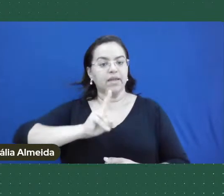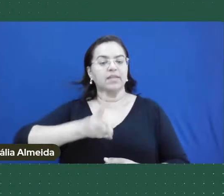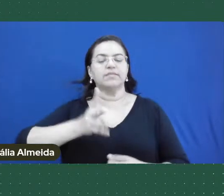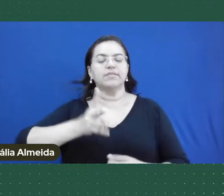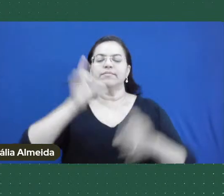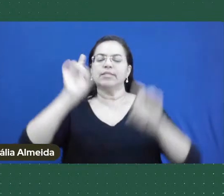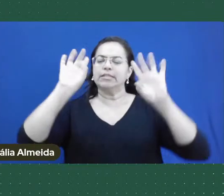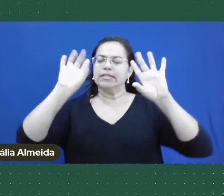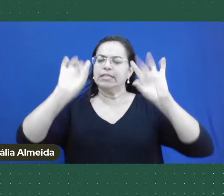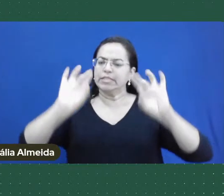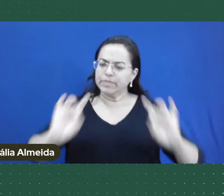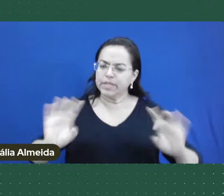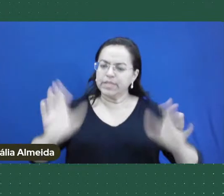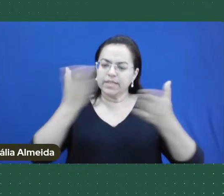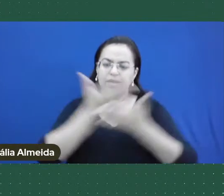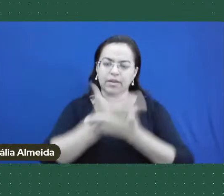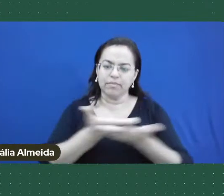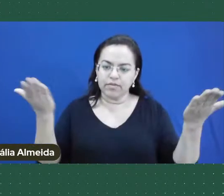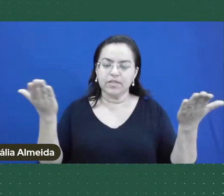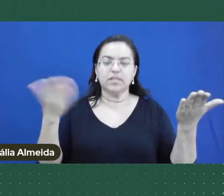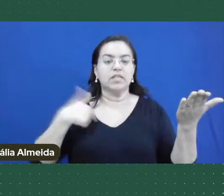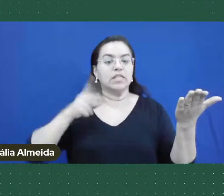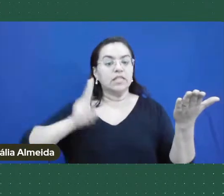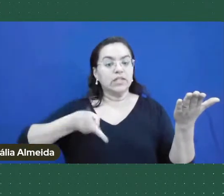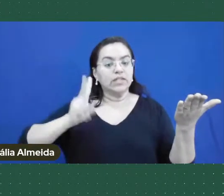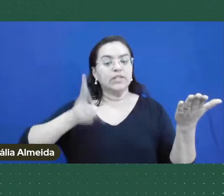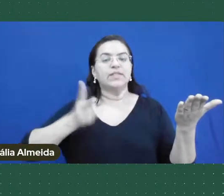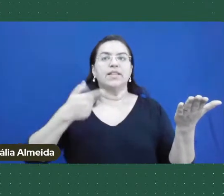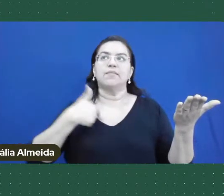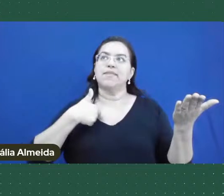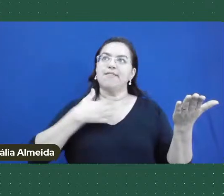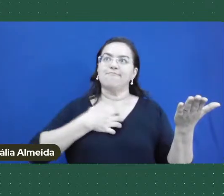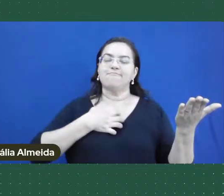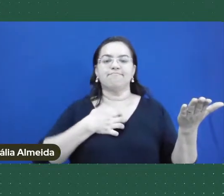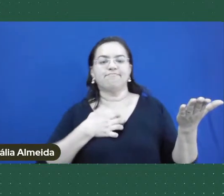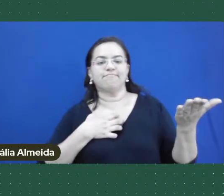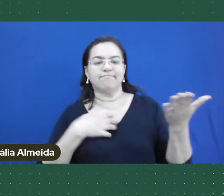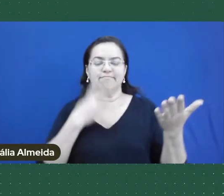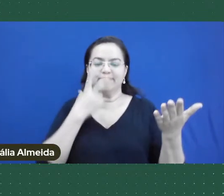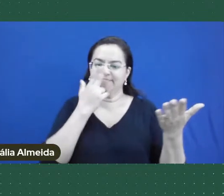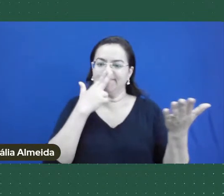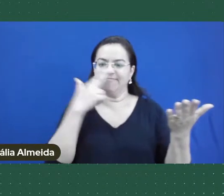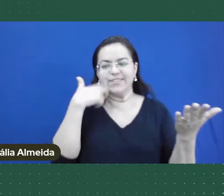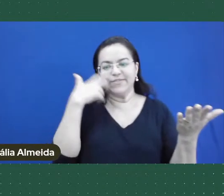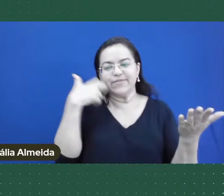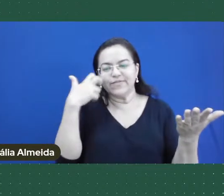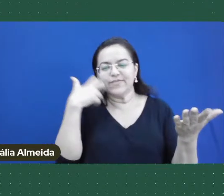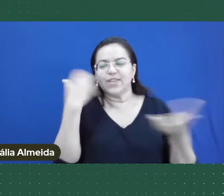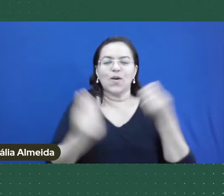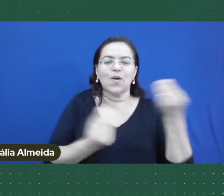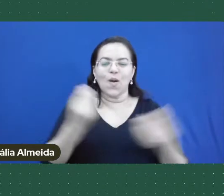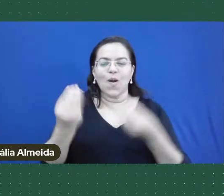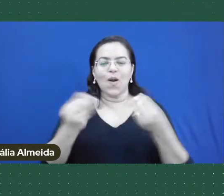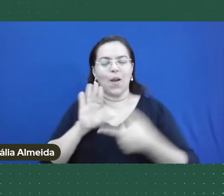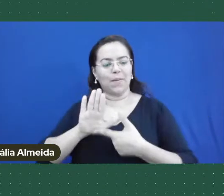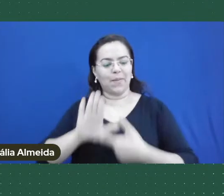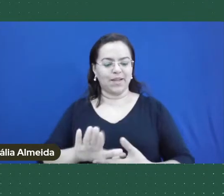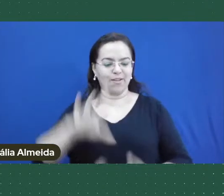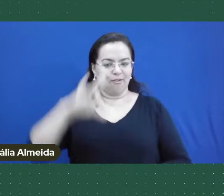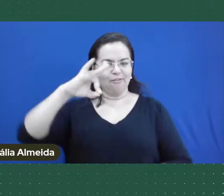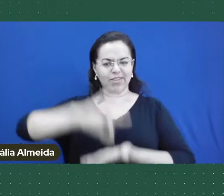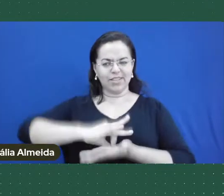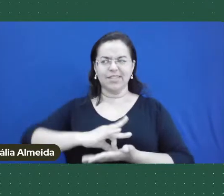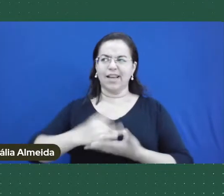privilégio. Eu sempre fico meio constrangido com essas apresentações oficiais, né?